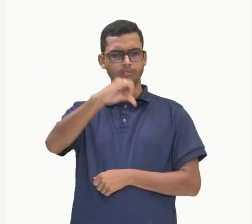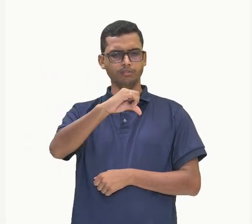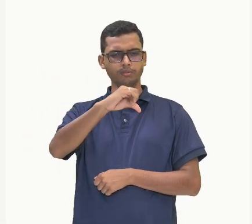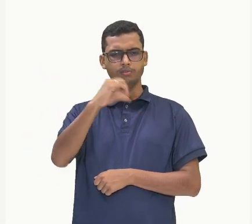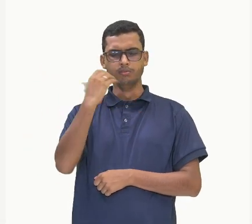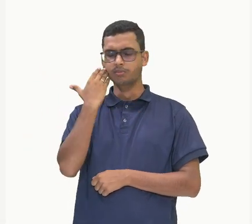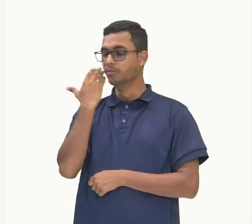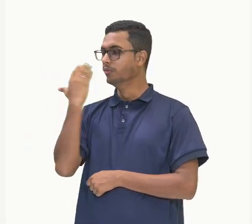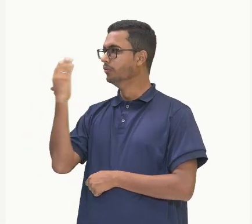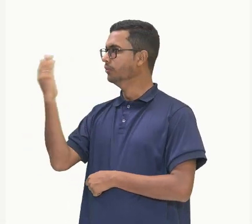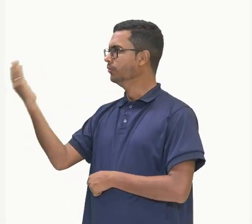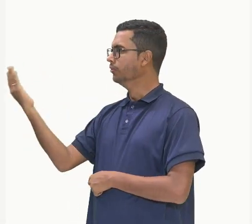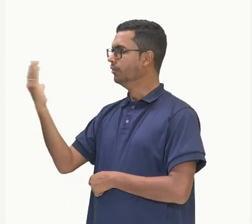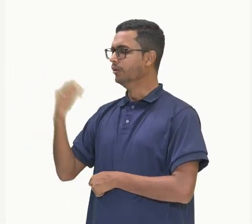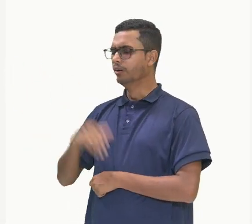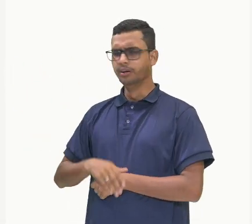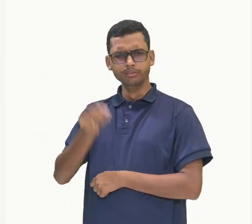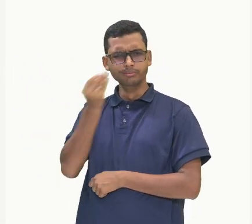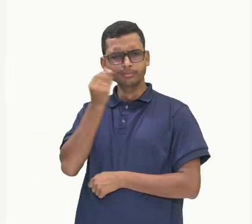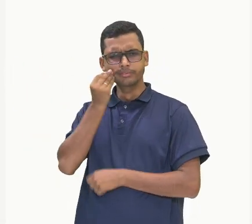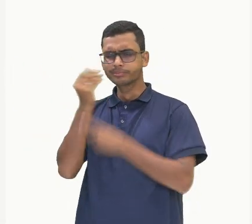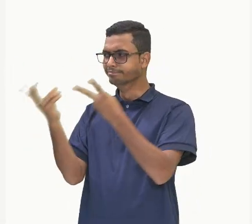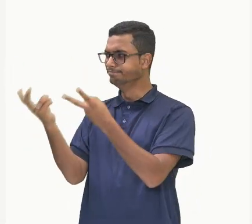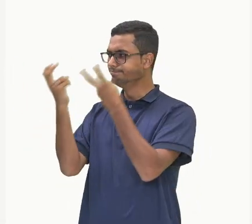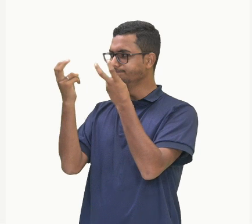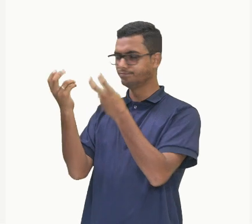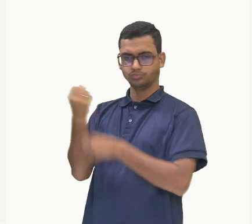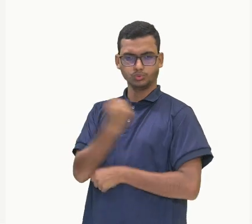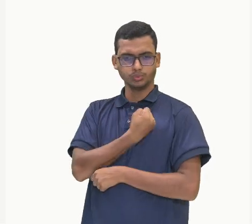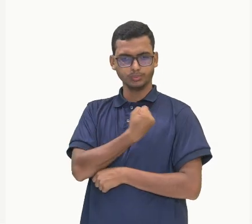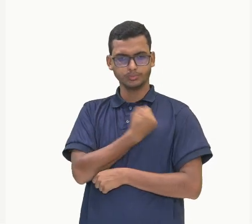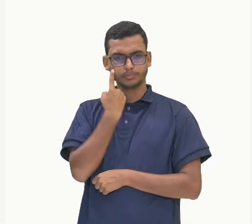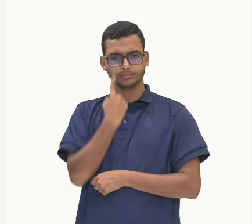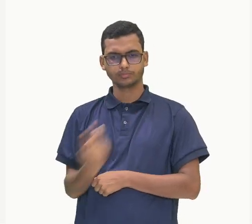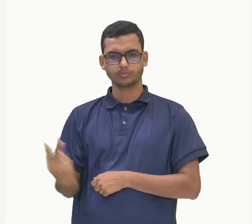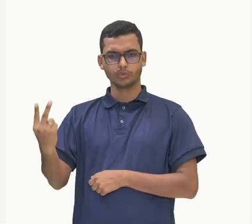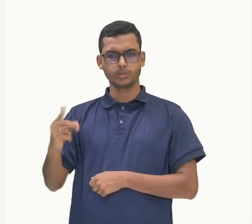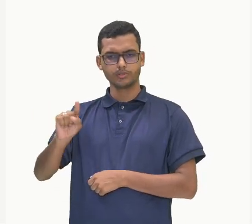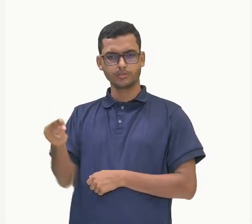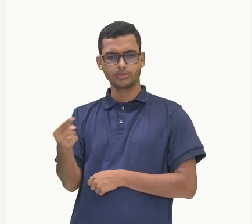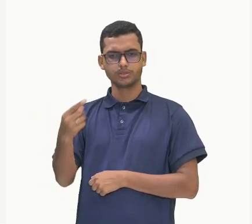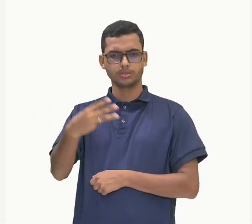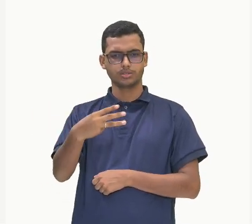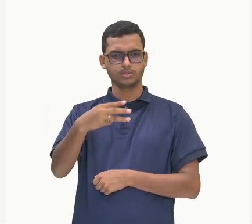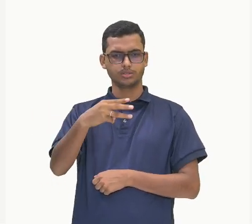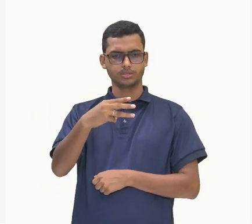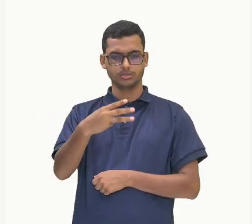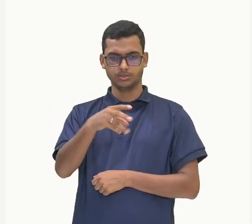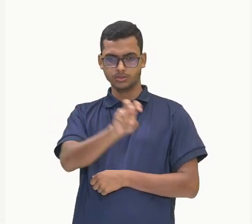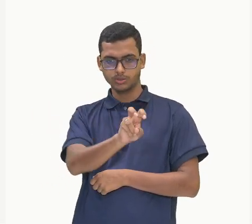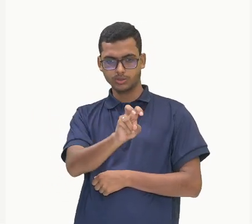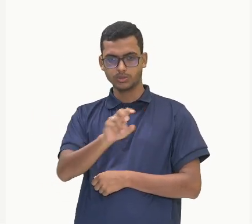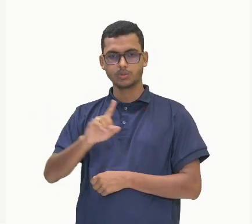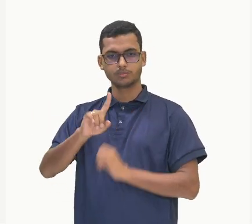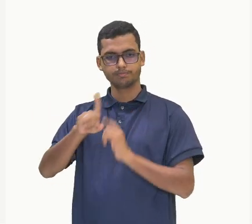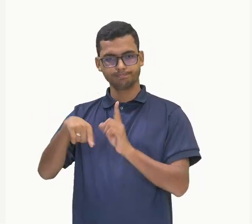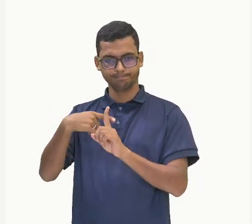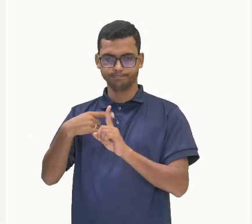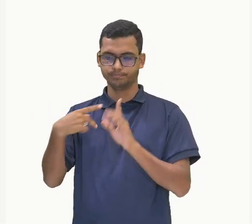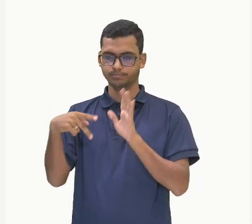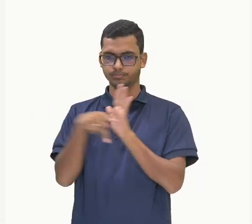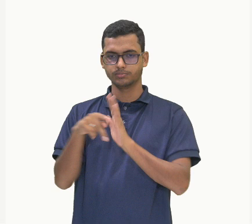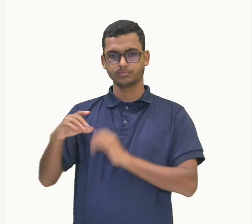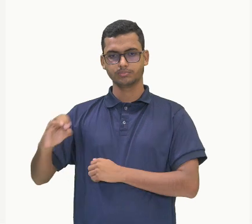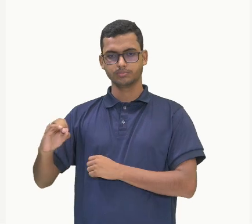0,49. Observe que o número de casas decimais são iguais. Então, eu não preciso me